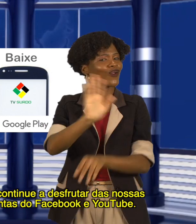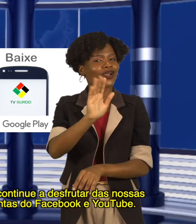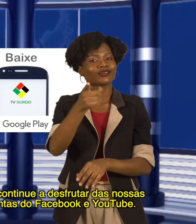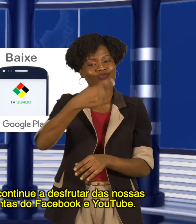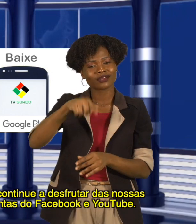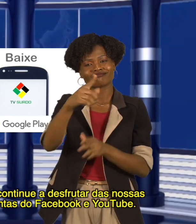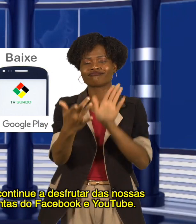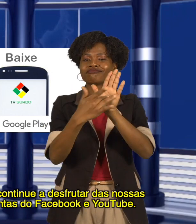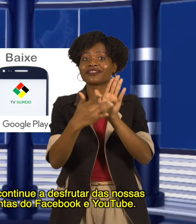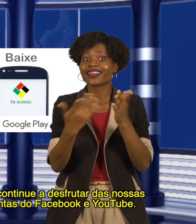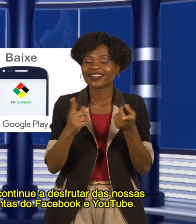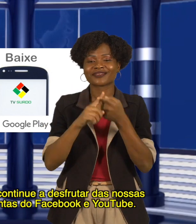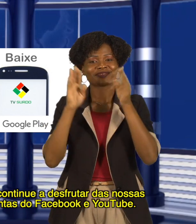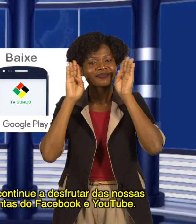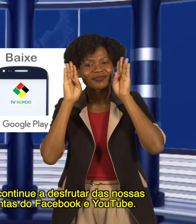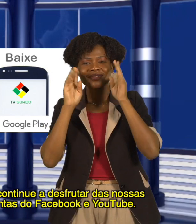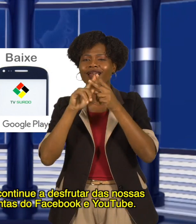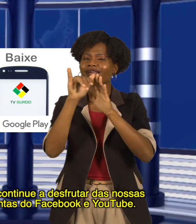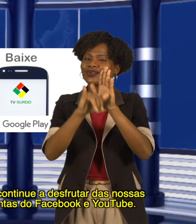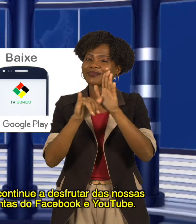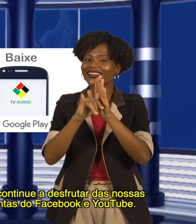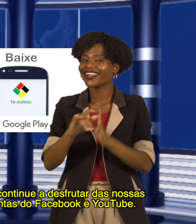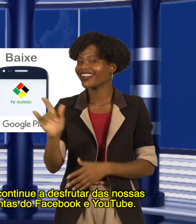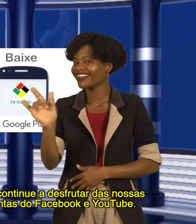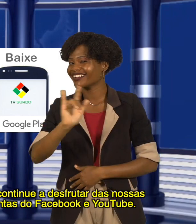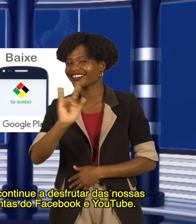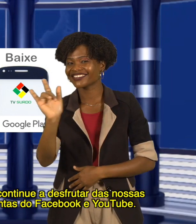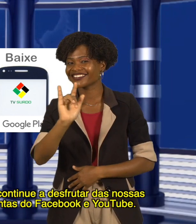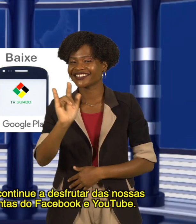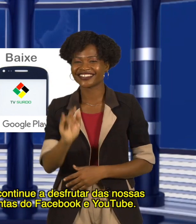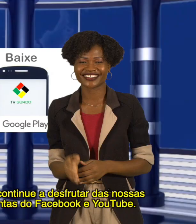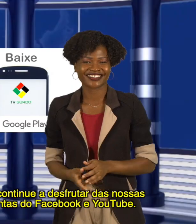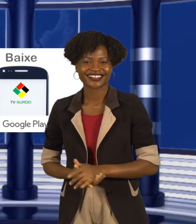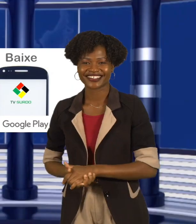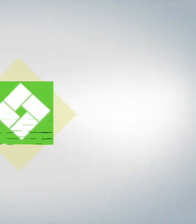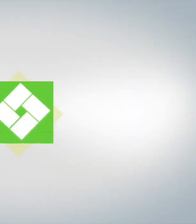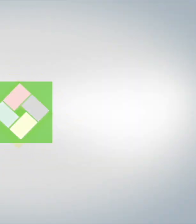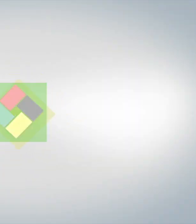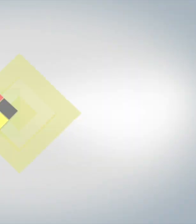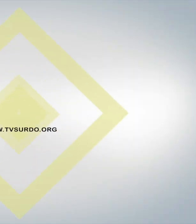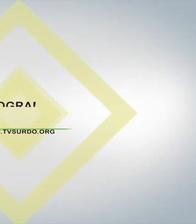continue a desfrutar das nossas matérias nas nossas contas do Facebook e YouTube.